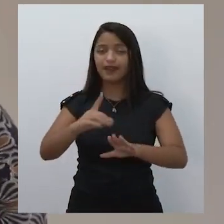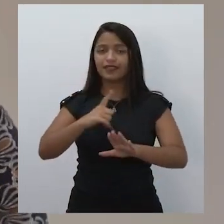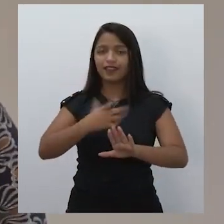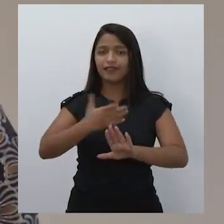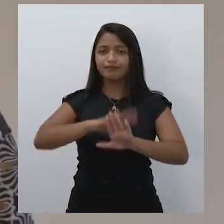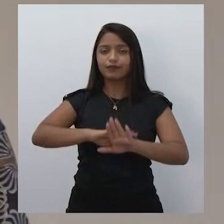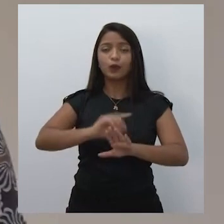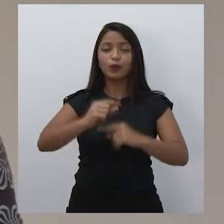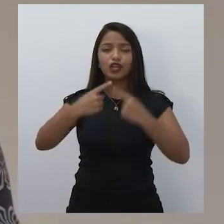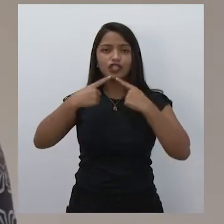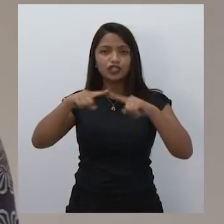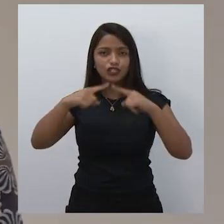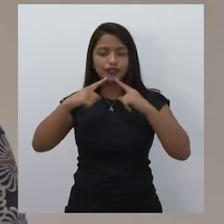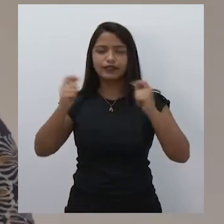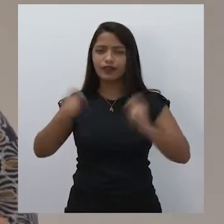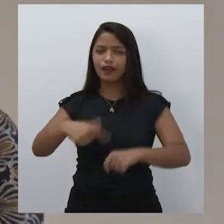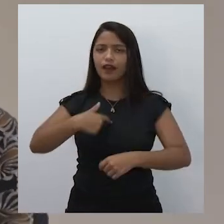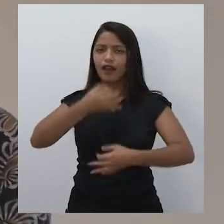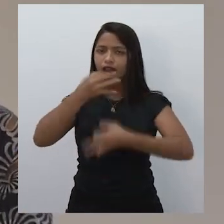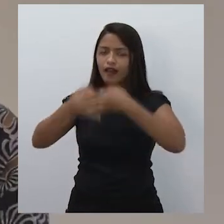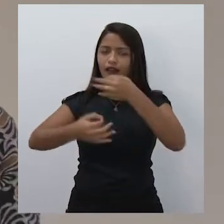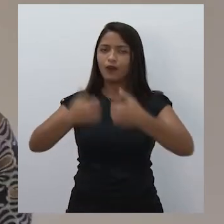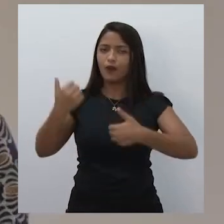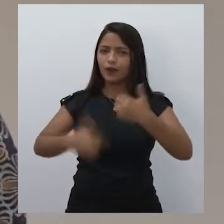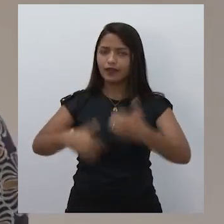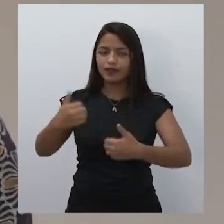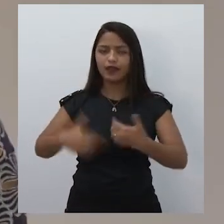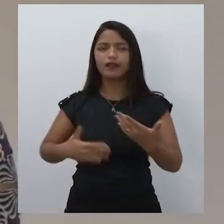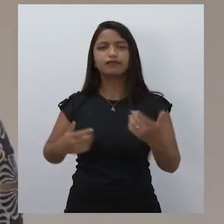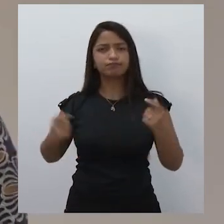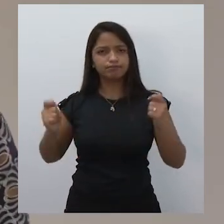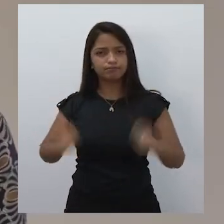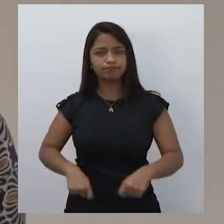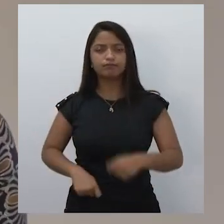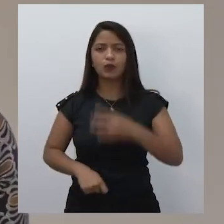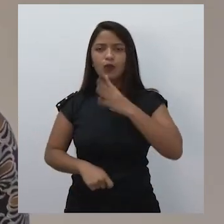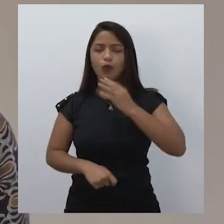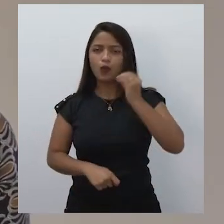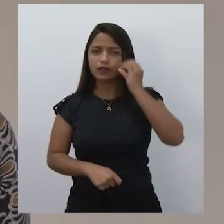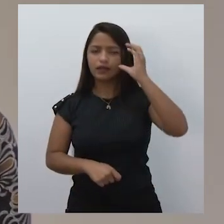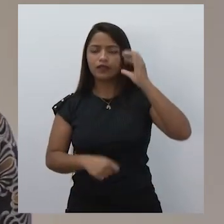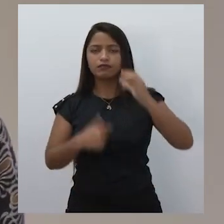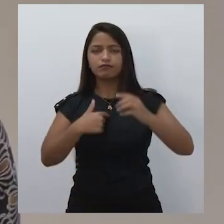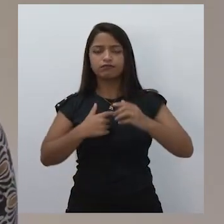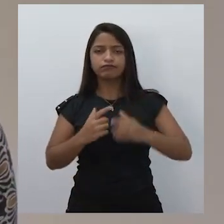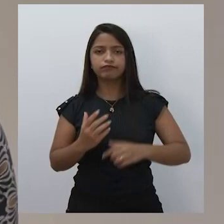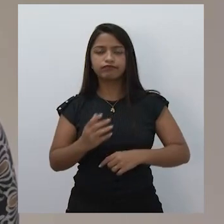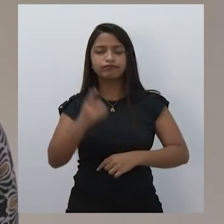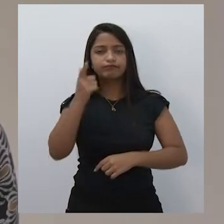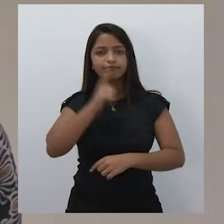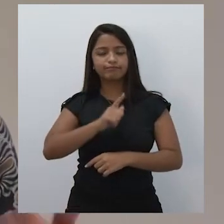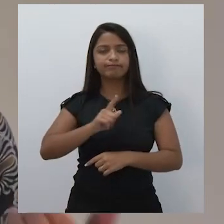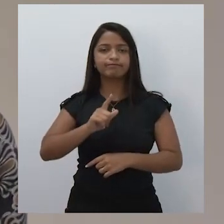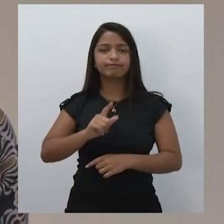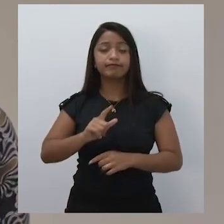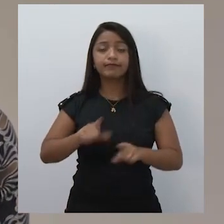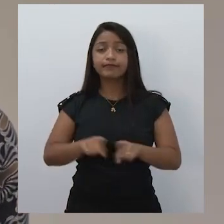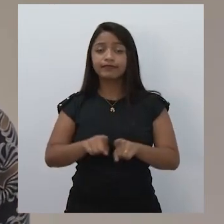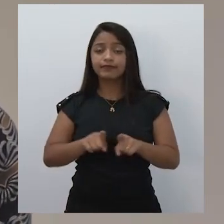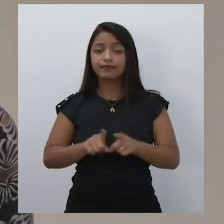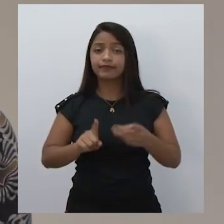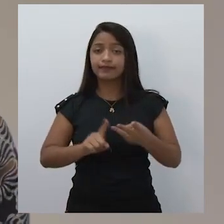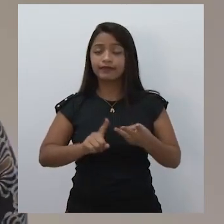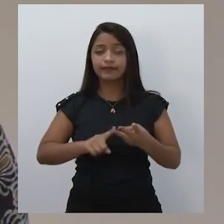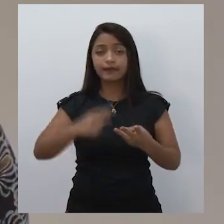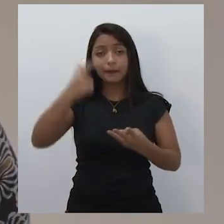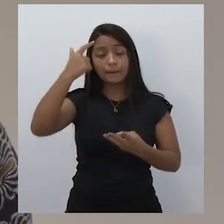para argumentar, para problematizar o conhecimento que eu vou adquirindo, e também o pensamento